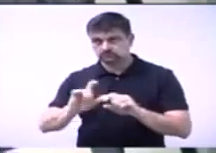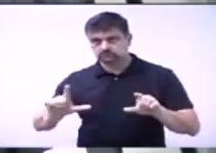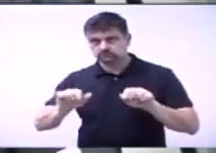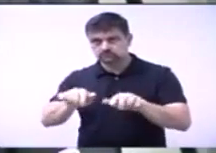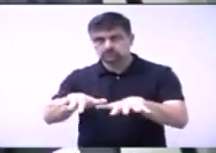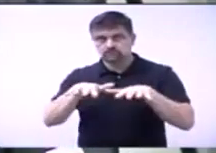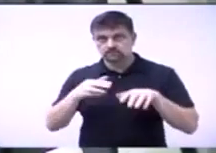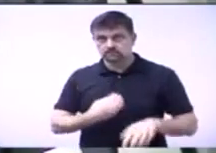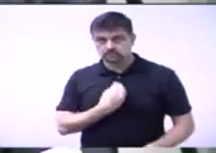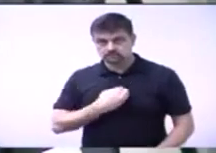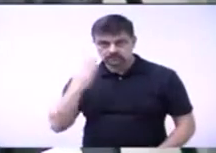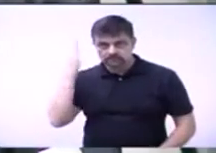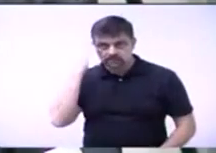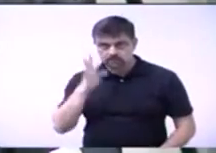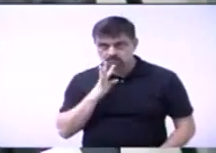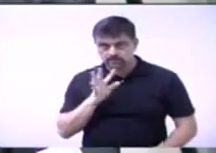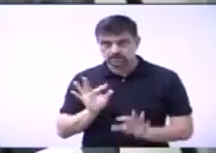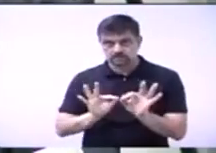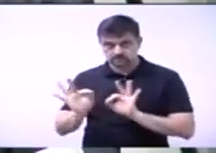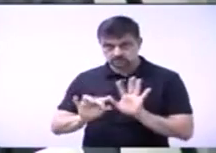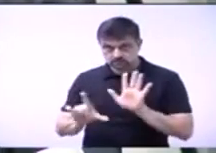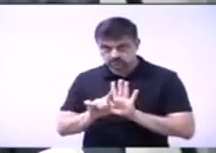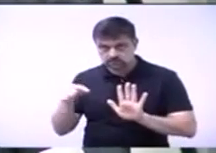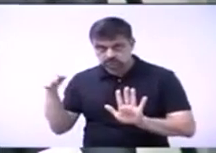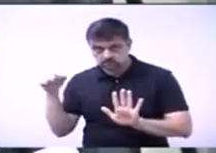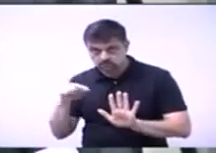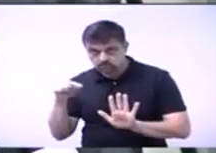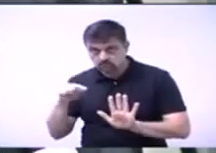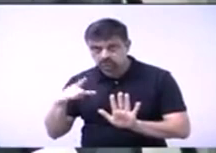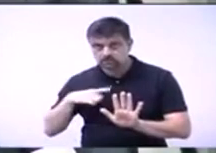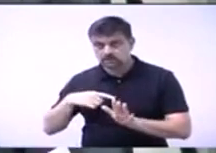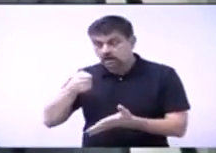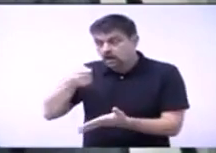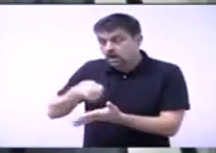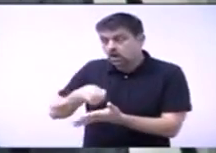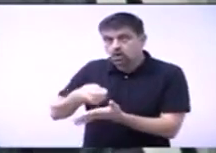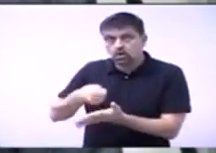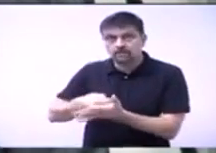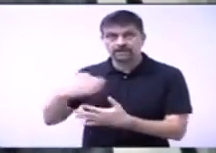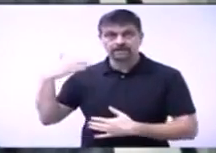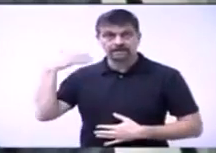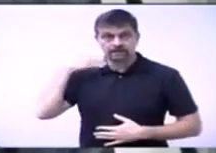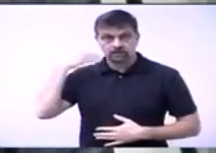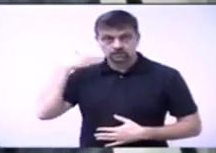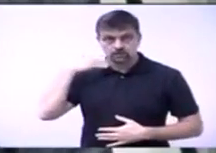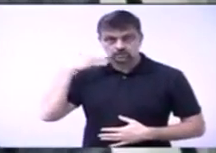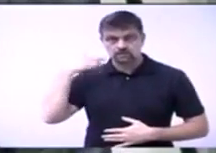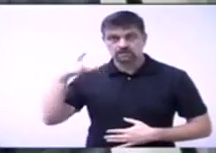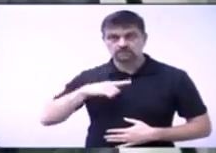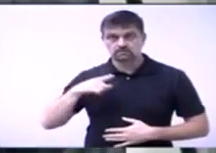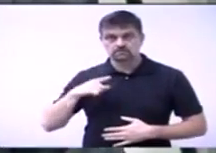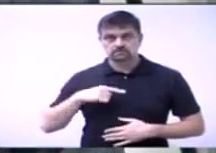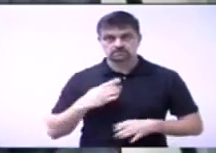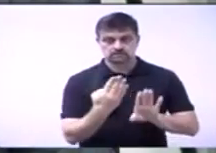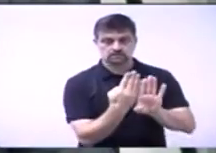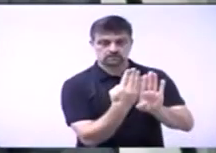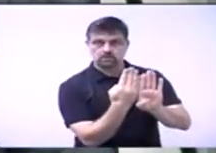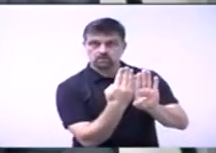plenário sabem do que se trata, mas ele dispõe sobre a obrigatoriedade dos bancos, das agências